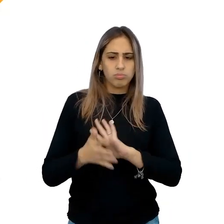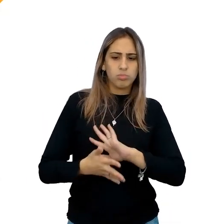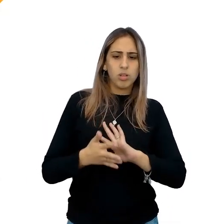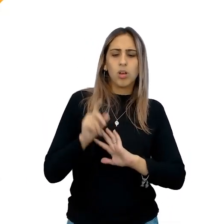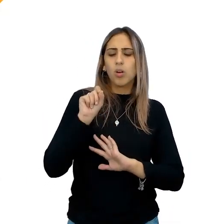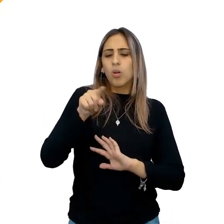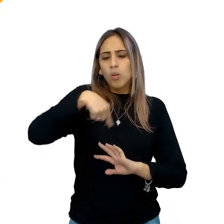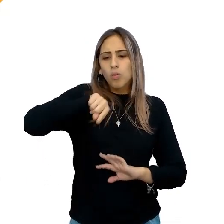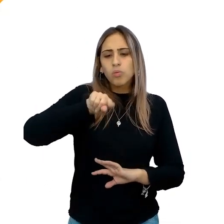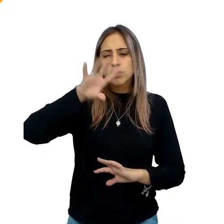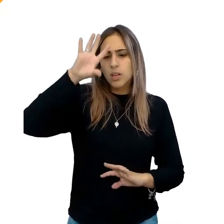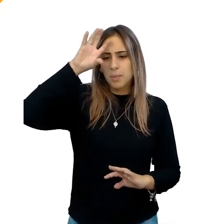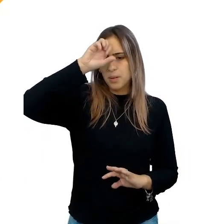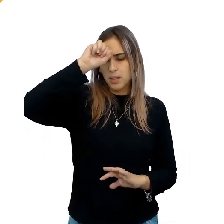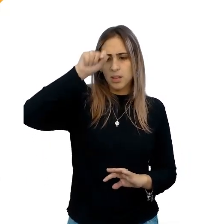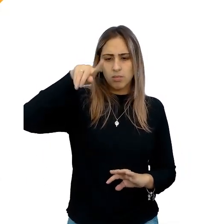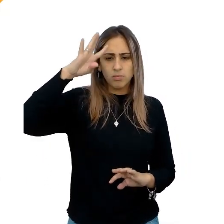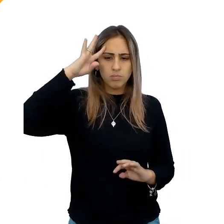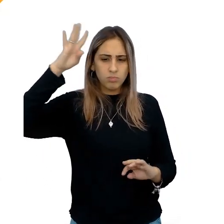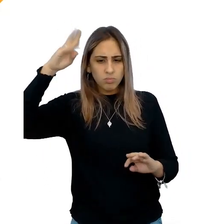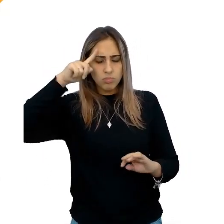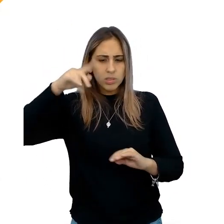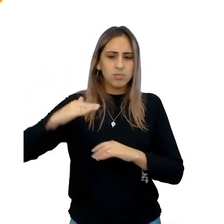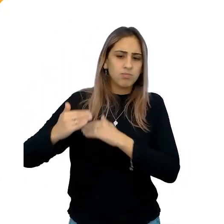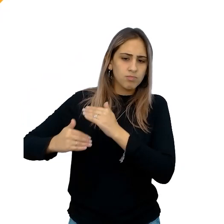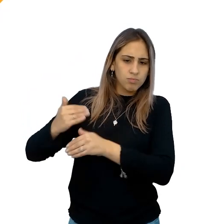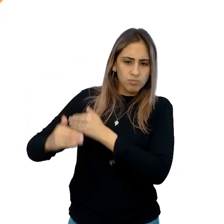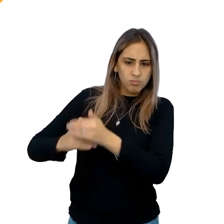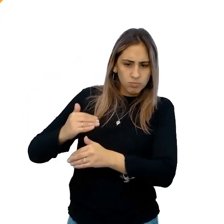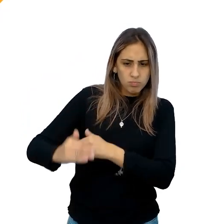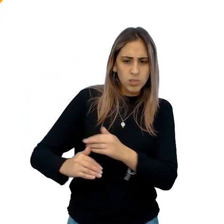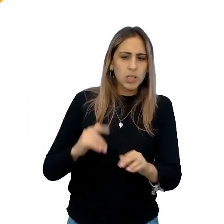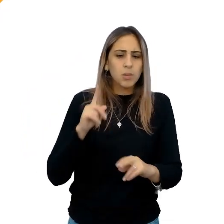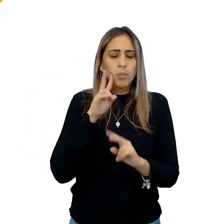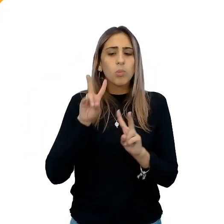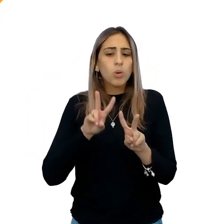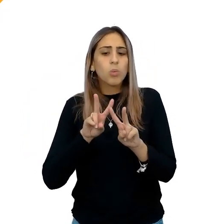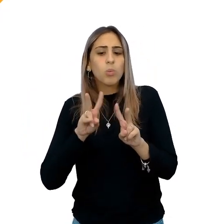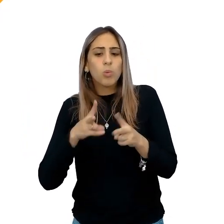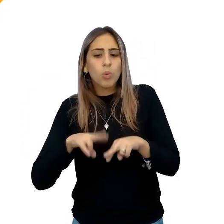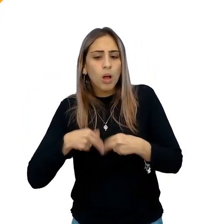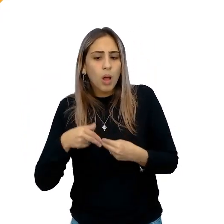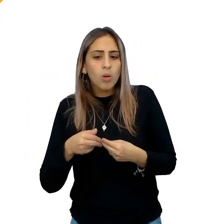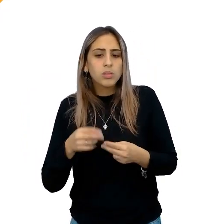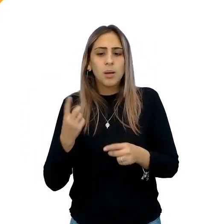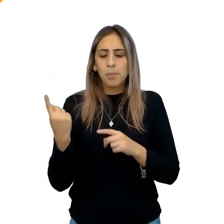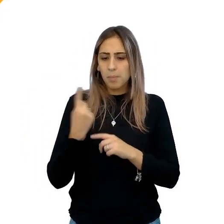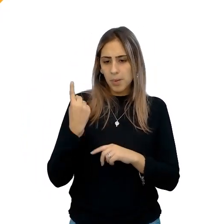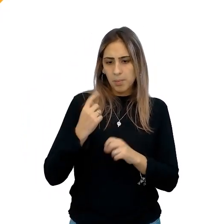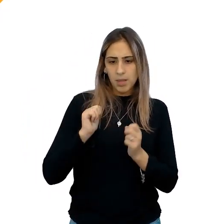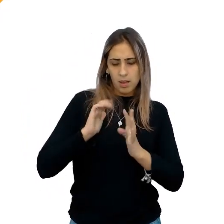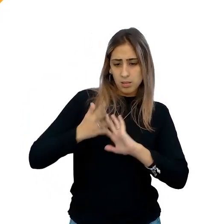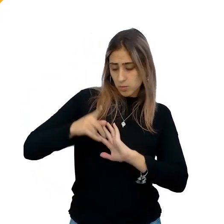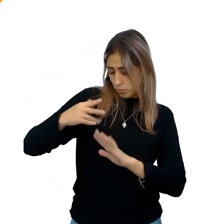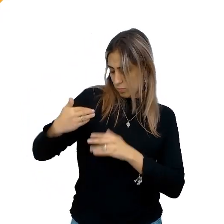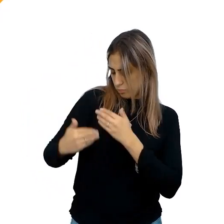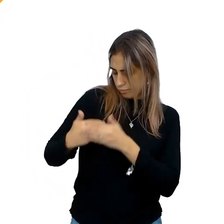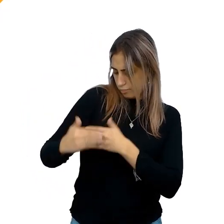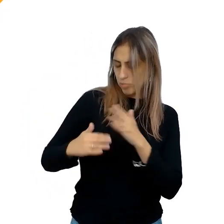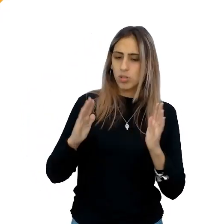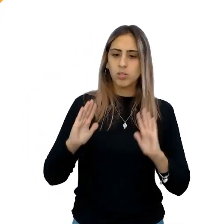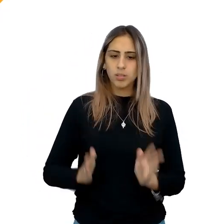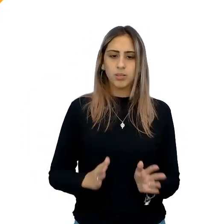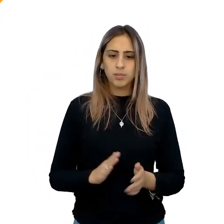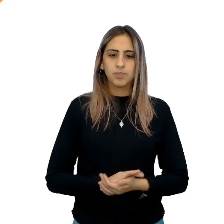aquilo que você aprendeu, com aquela reflexão que você desenvolveu, né, por conta da primeira ação que você tinha desenvolvido. Então, vejam